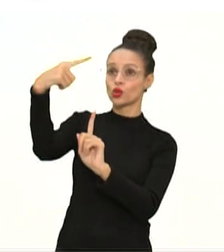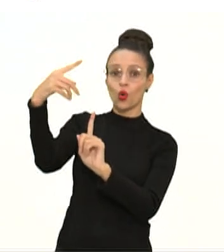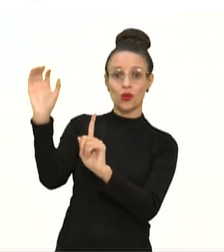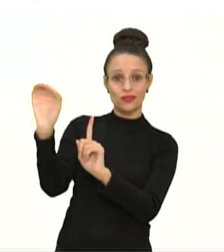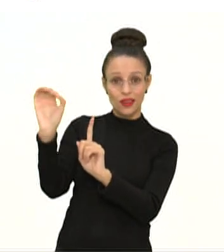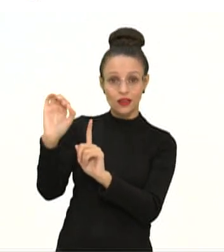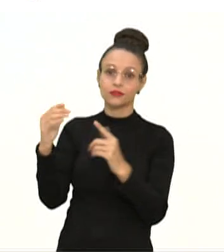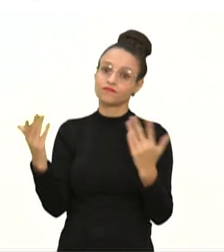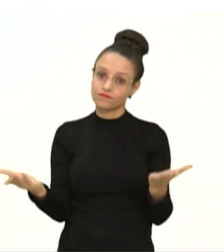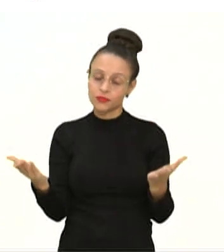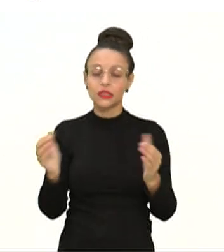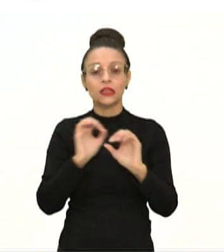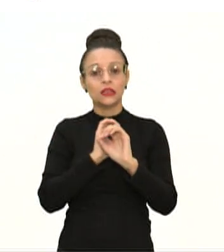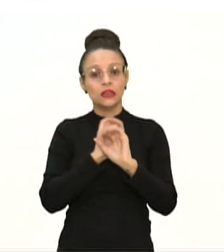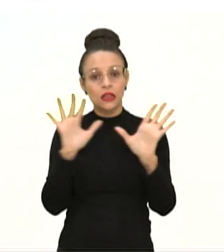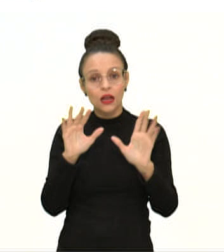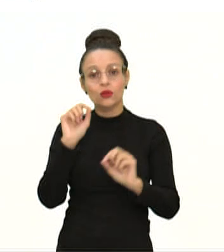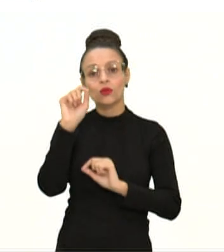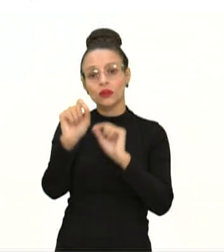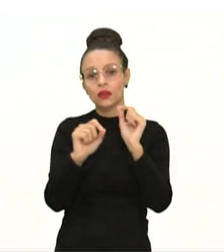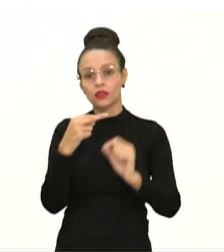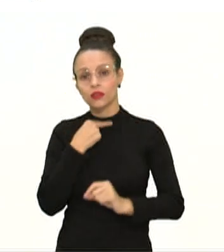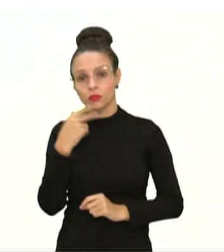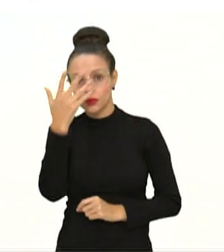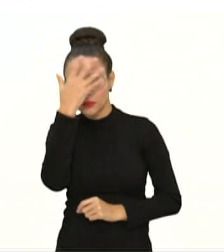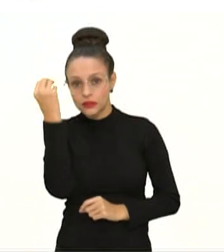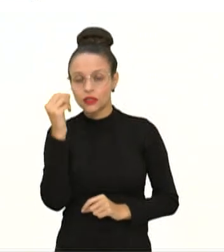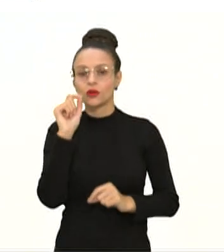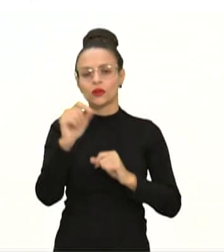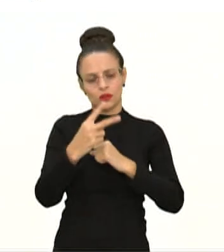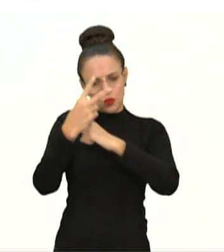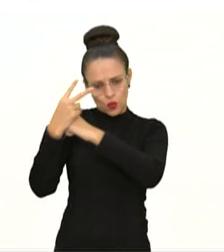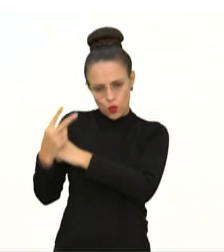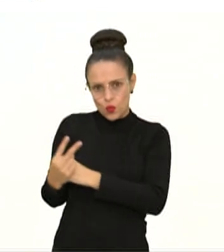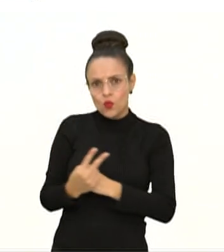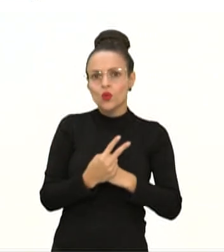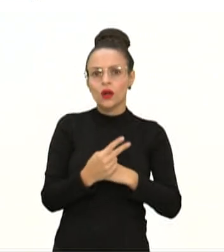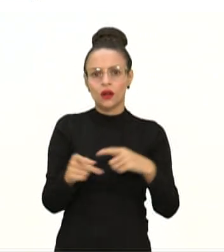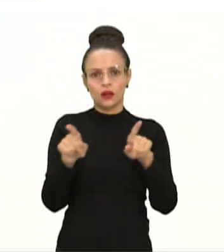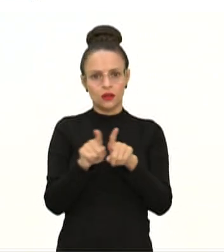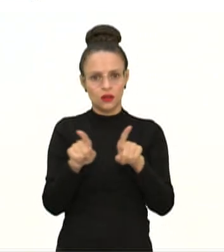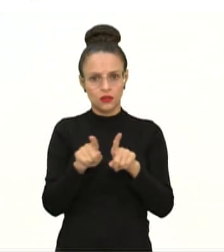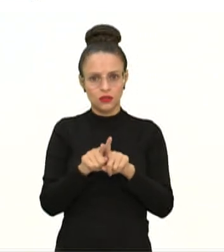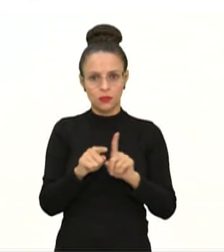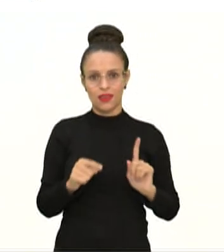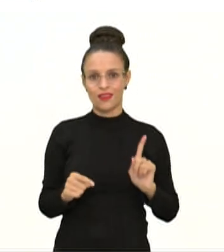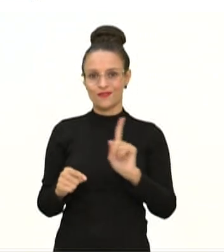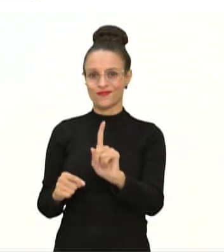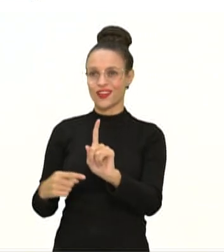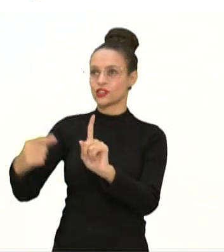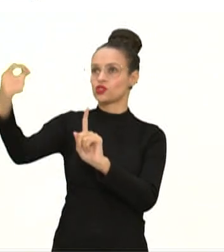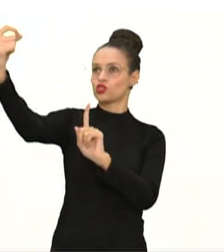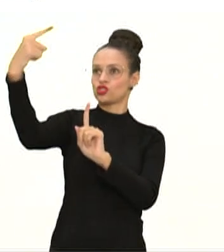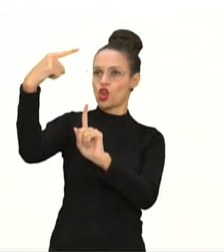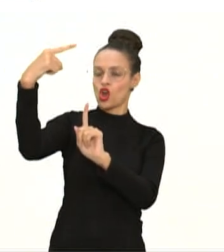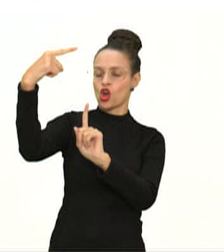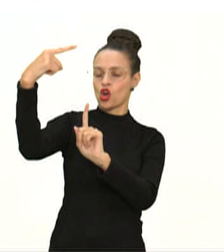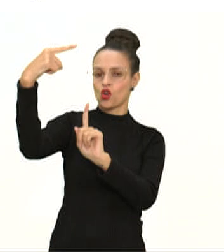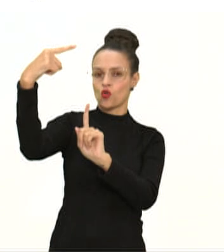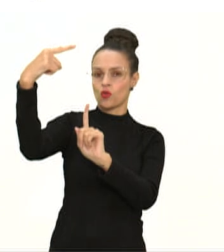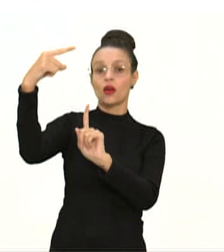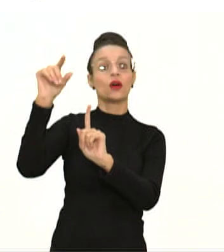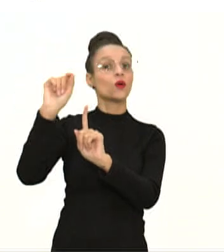É claro que não podemos esquecer dos cuidados que a gente deve tomar. Essa exposição ao sol deve